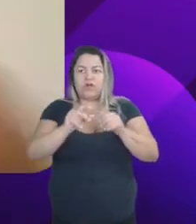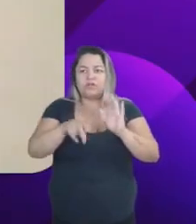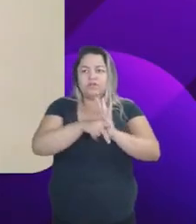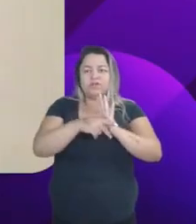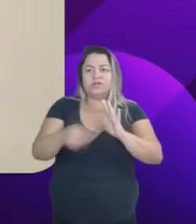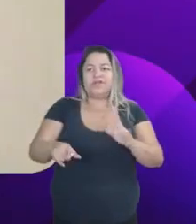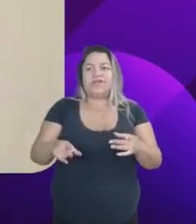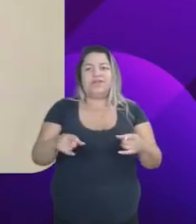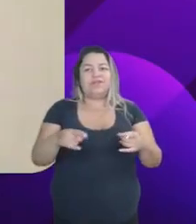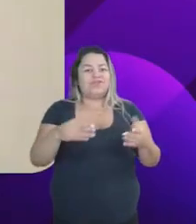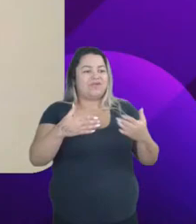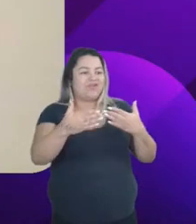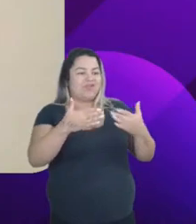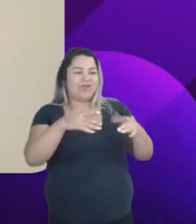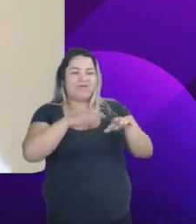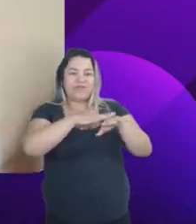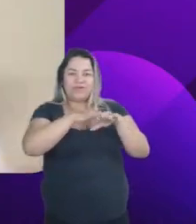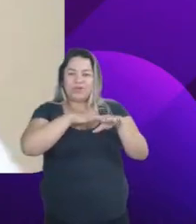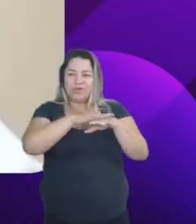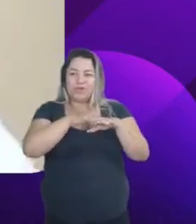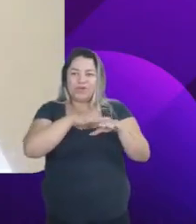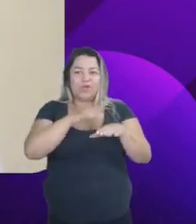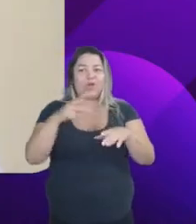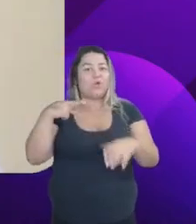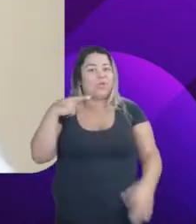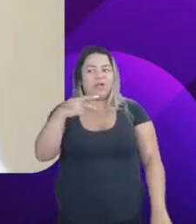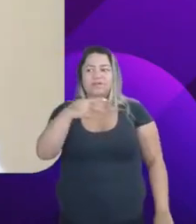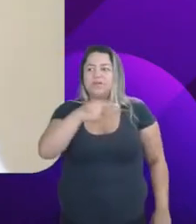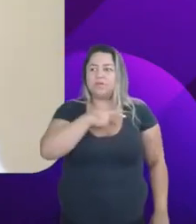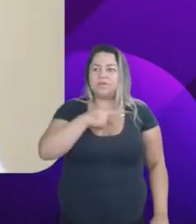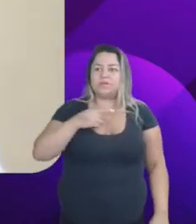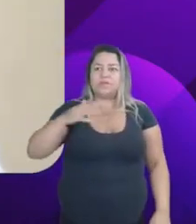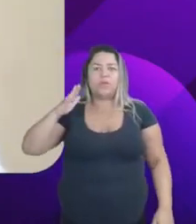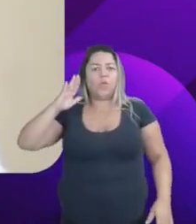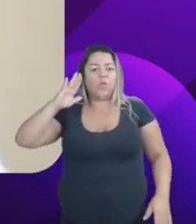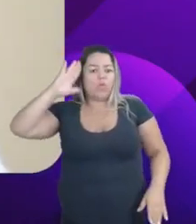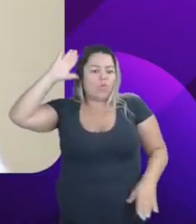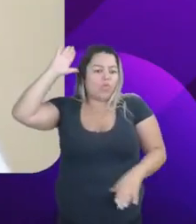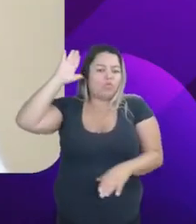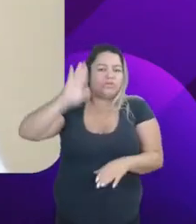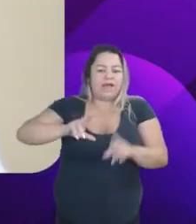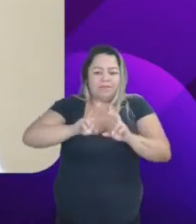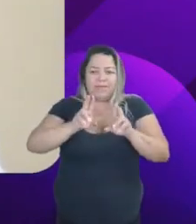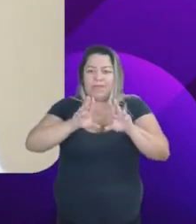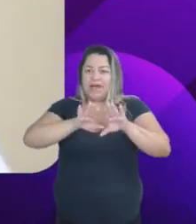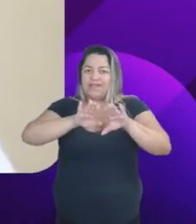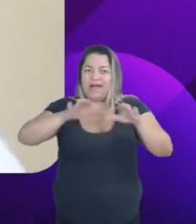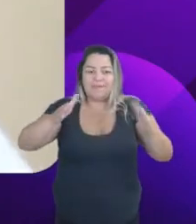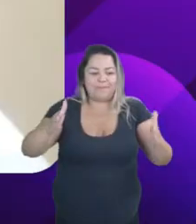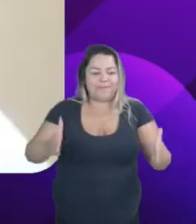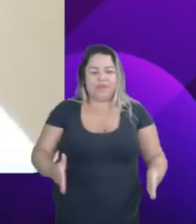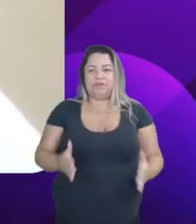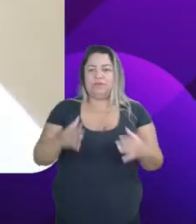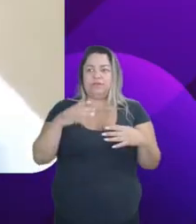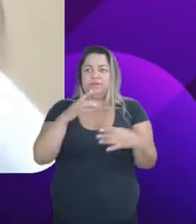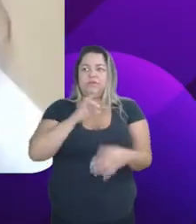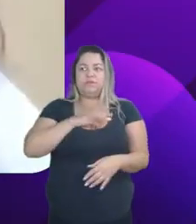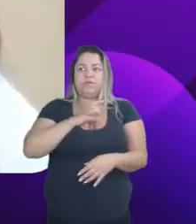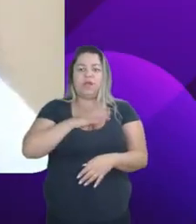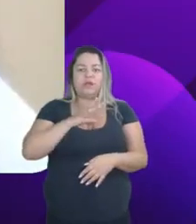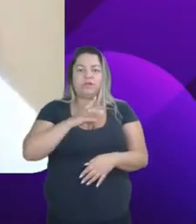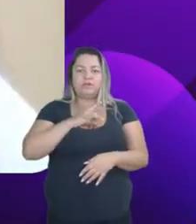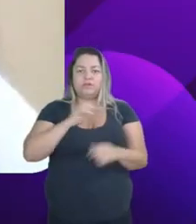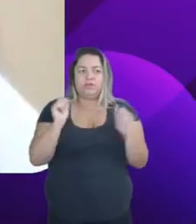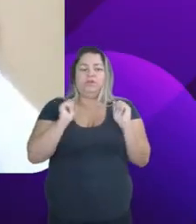estava de flerte com o pastor. A gente estava discutindo, ele deu um tapa em cima da mesa que eu me tremi toda. Sabe aquele tapa em cima